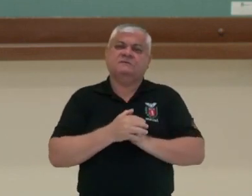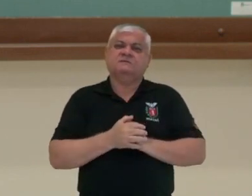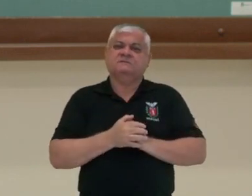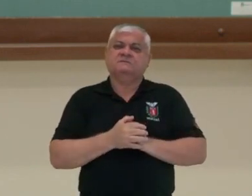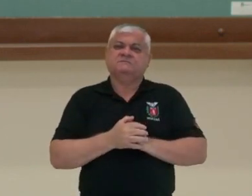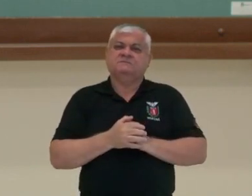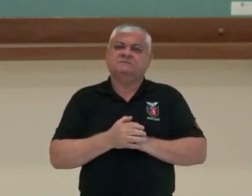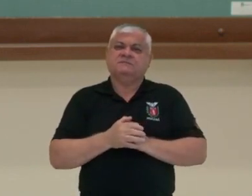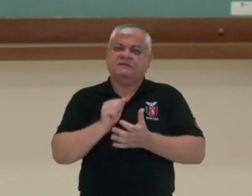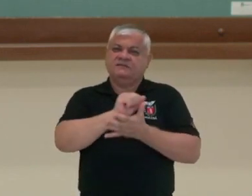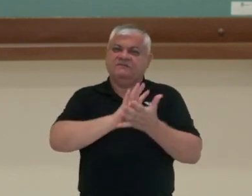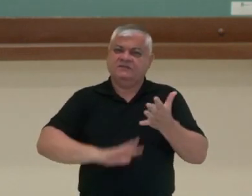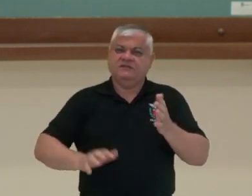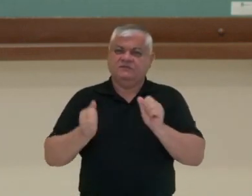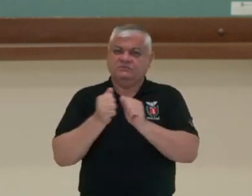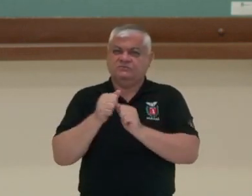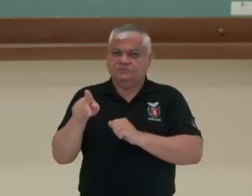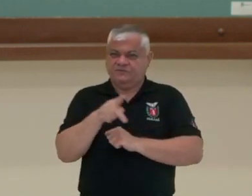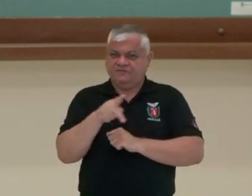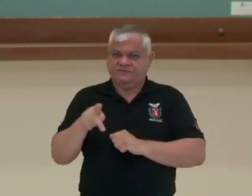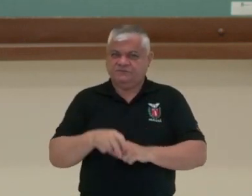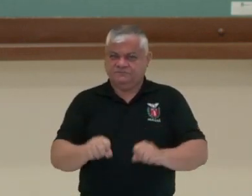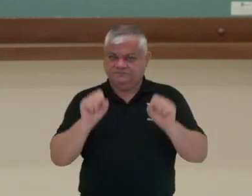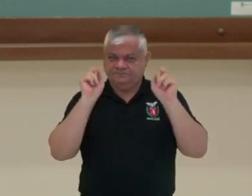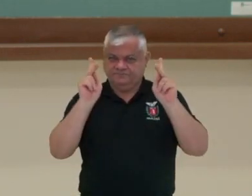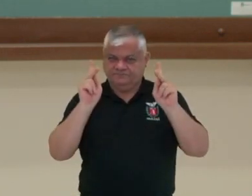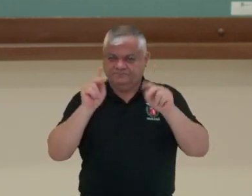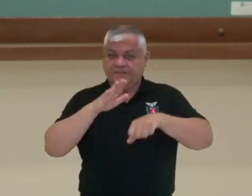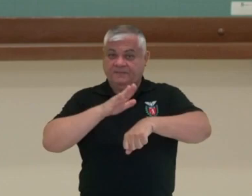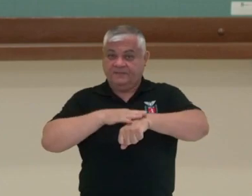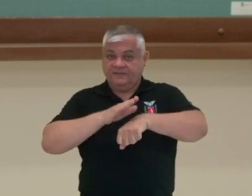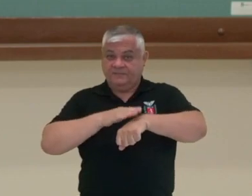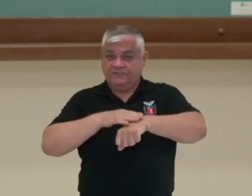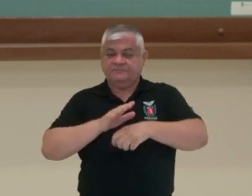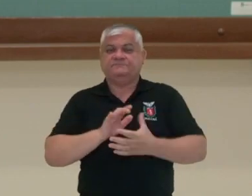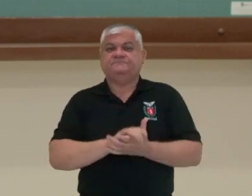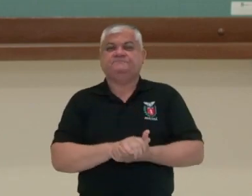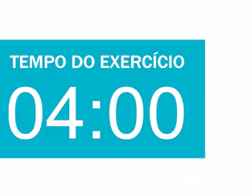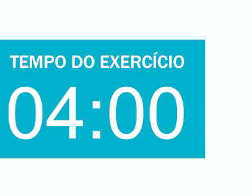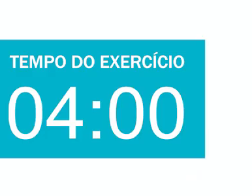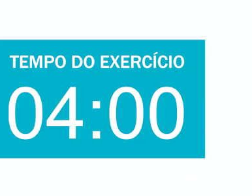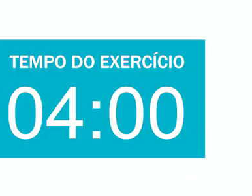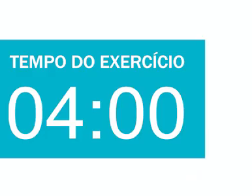essa atividade aí com o seu professor, ok? Tempinho para vocês, então.